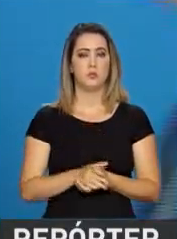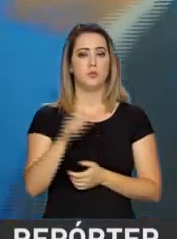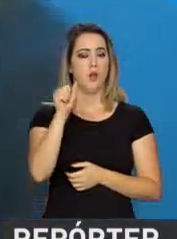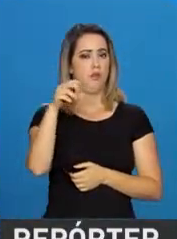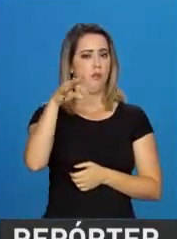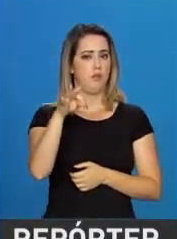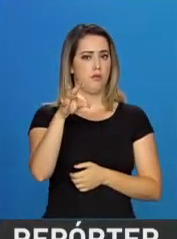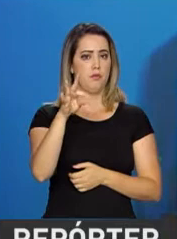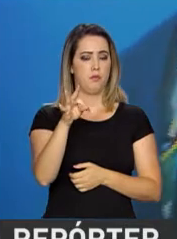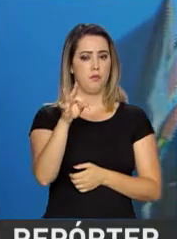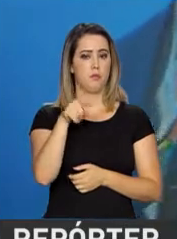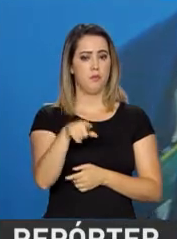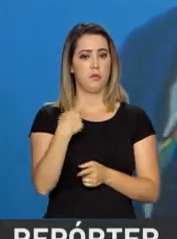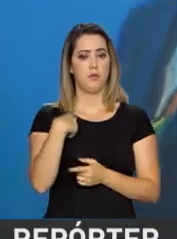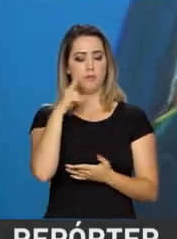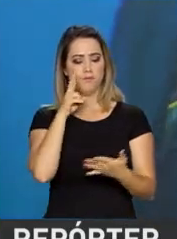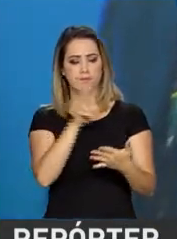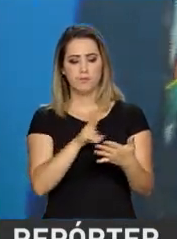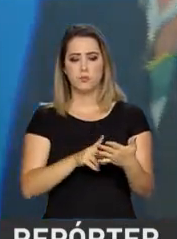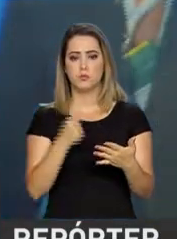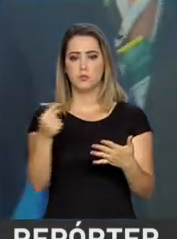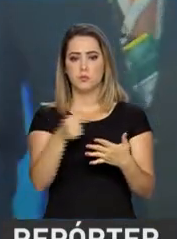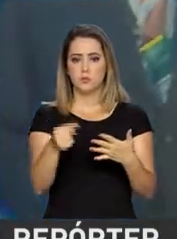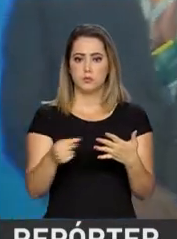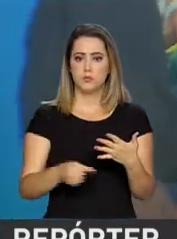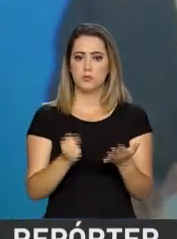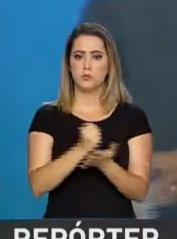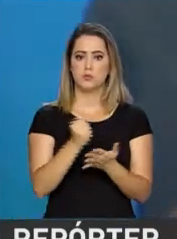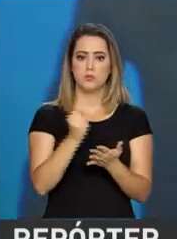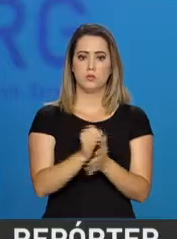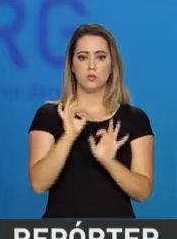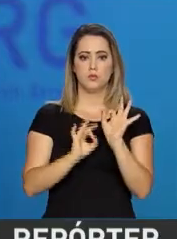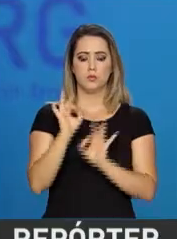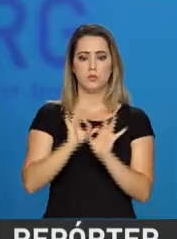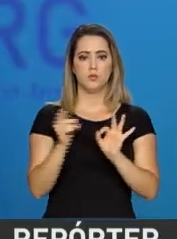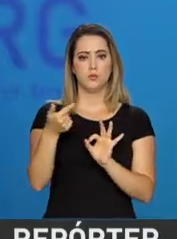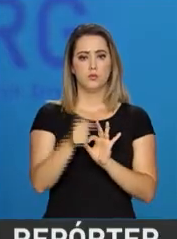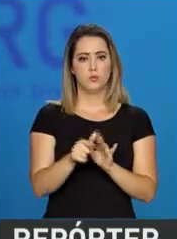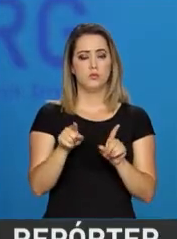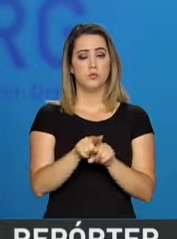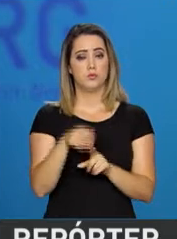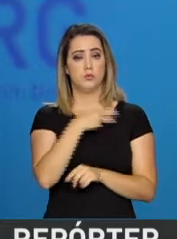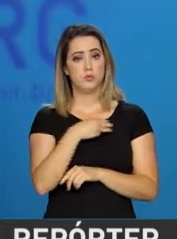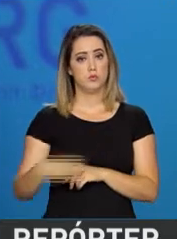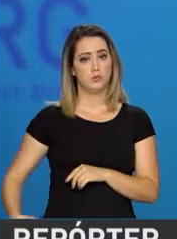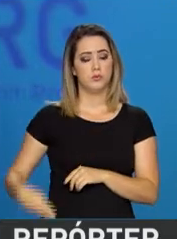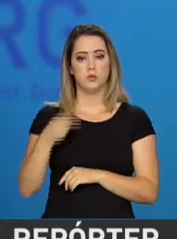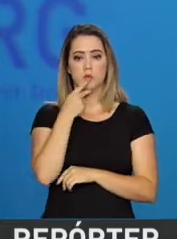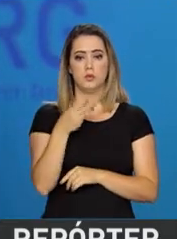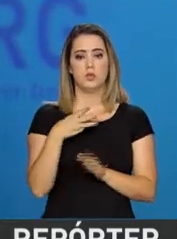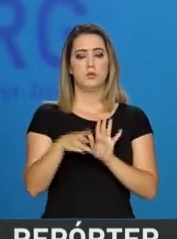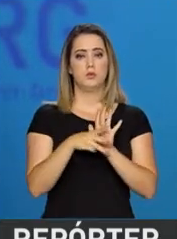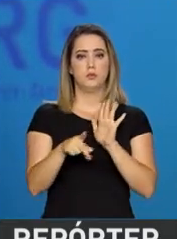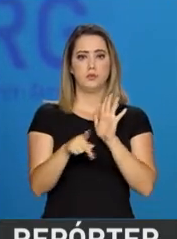Nacional de Transportes Terrestres, vai analisar cada contrato para fazer a readequação. Segundo o ministro Maurício Quintela, a